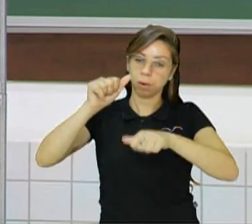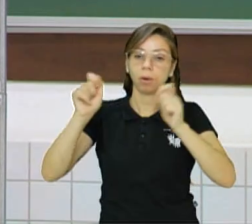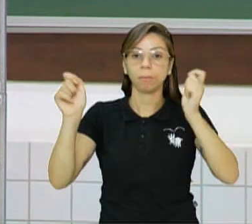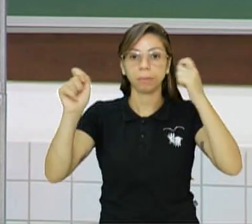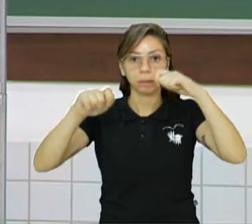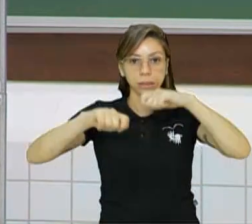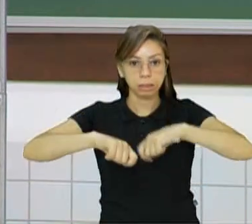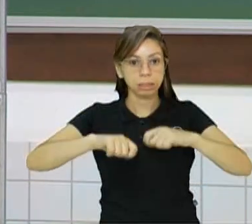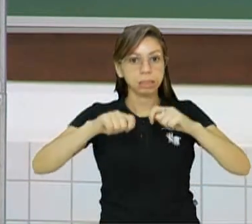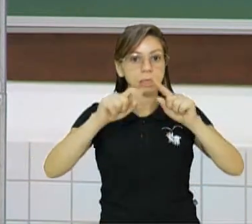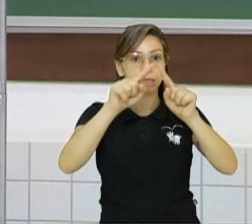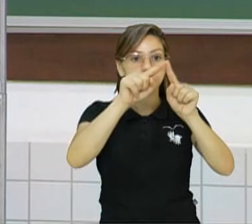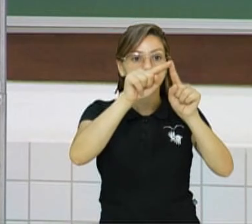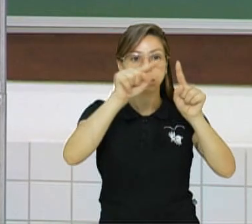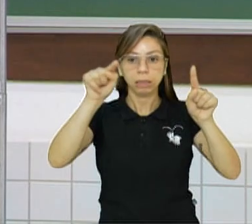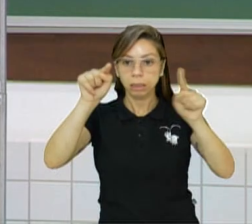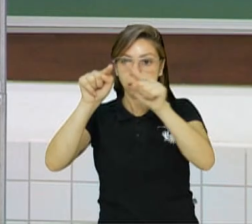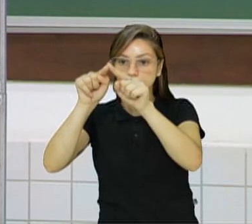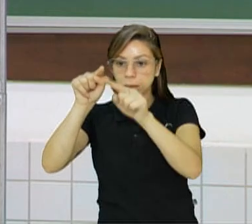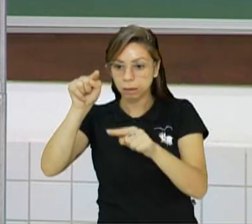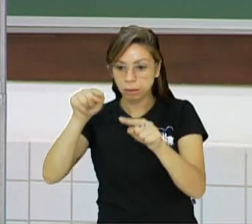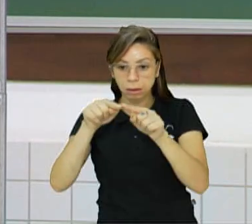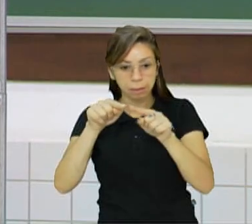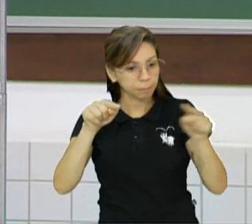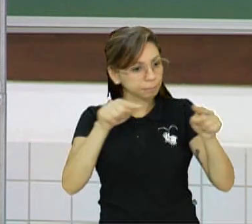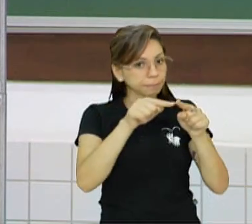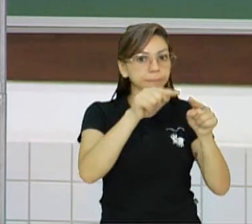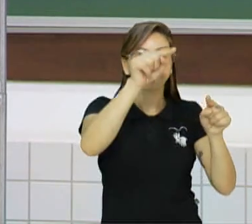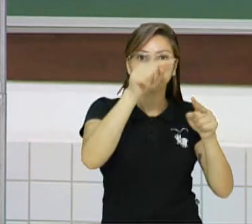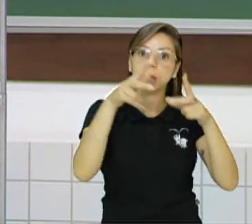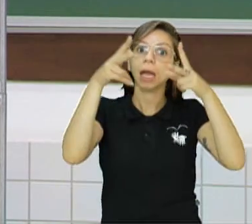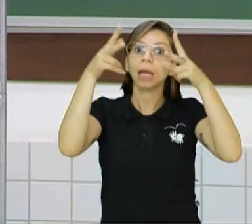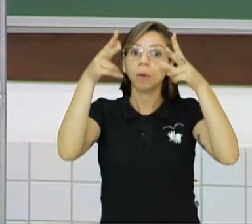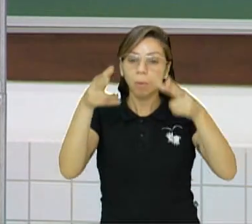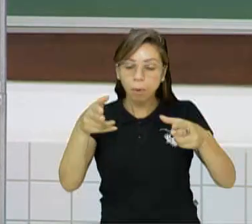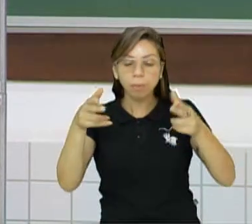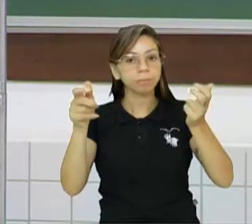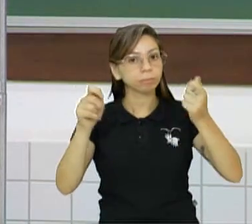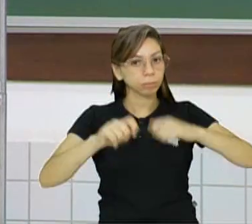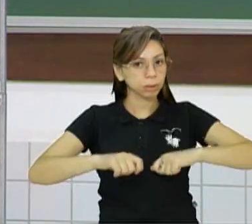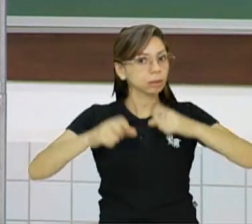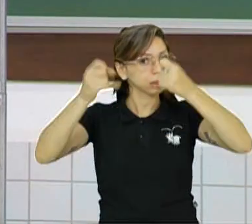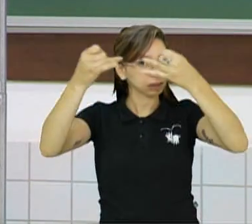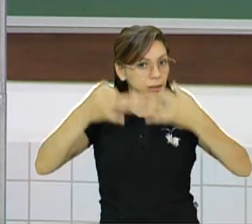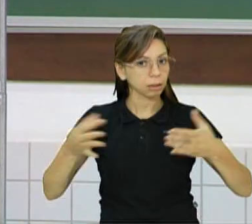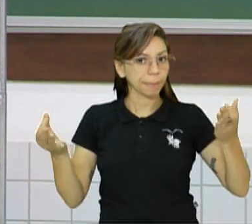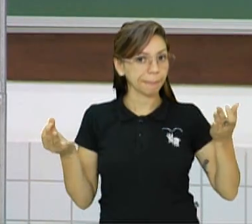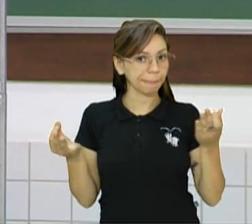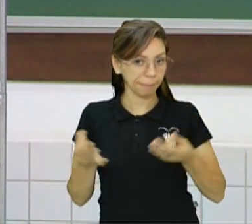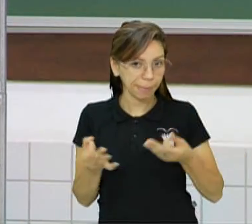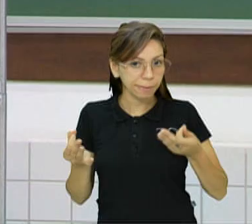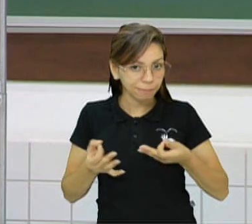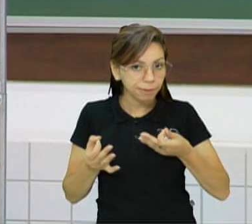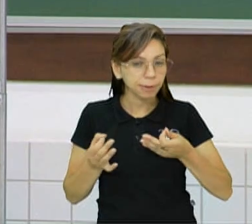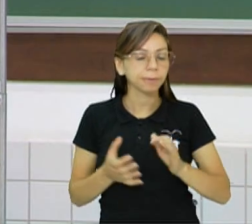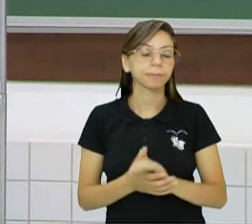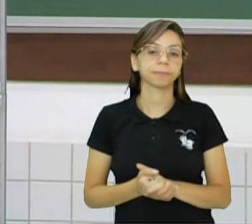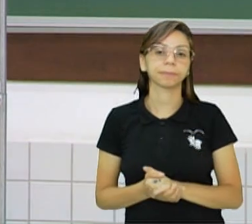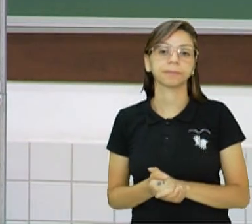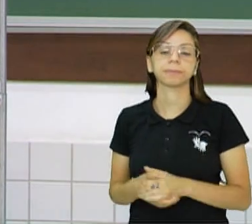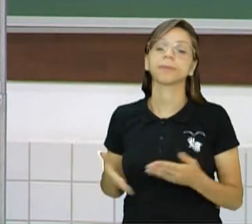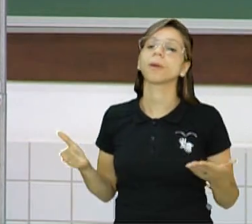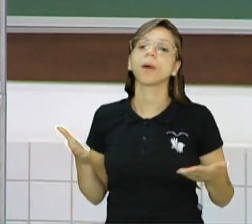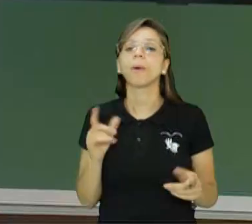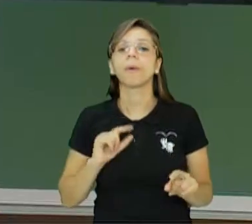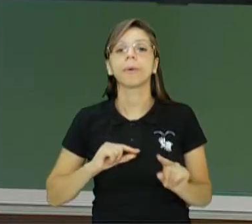vai encaixar o sólido se você fizer o passo a passo certinho, igual a prof tá explicando, tá bom? E agora?